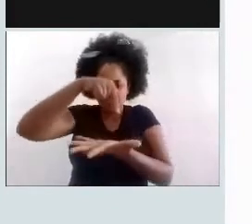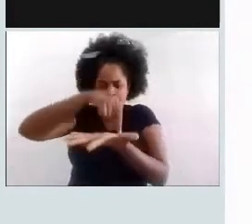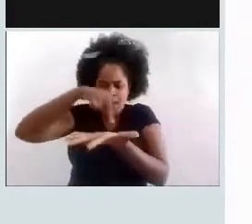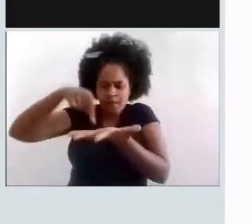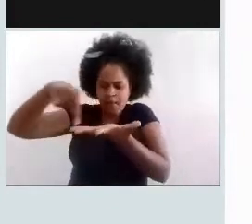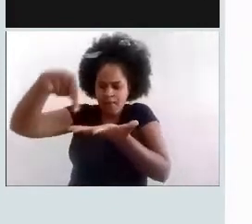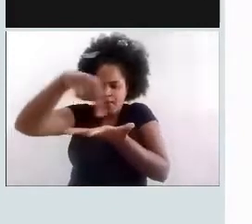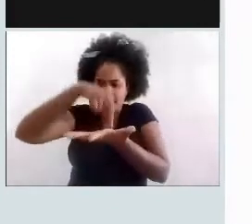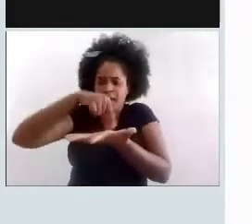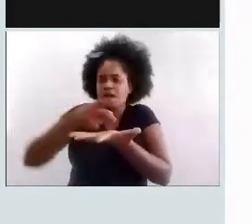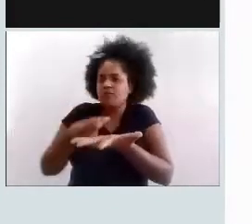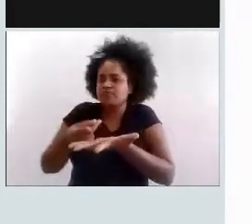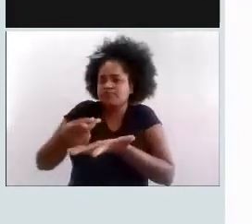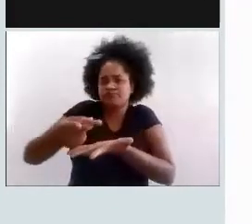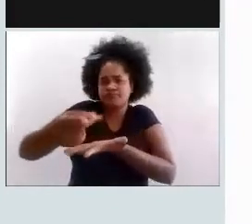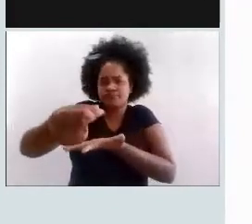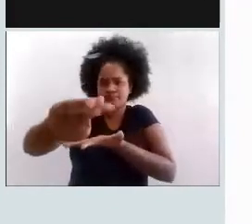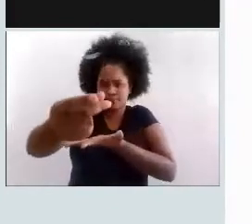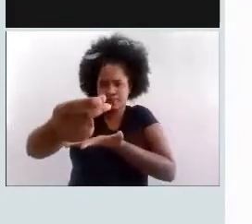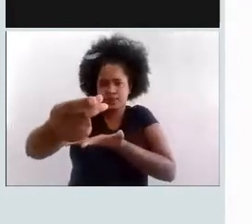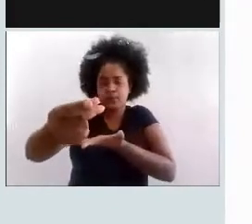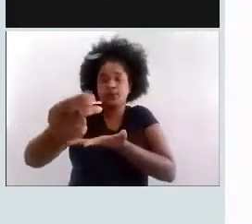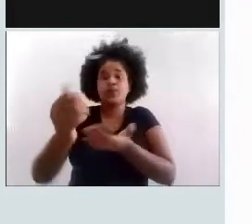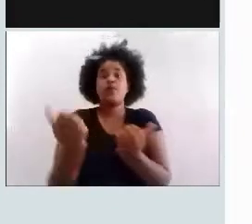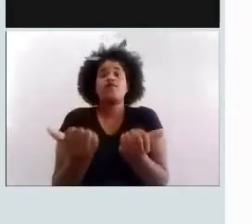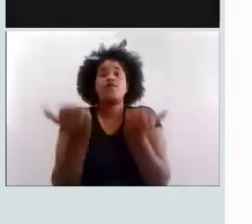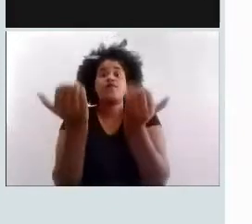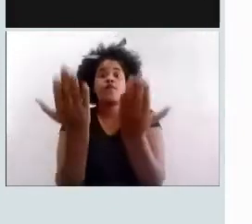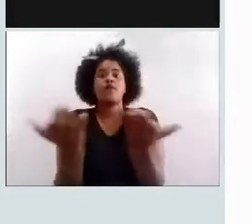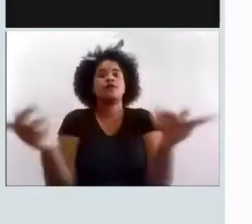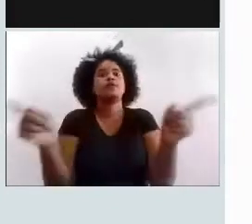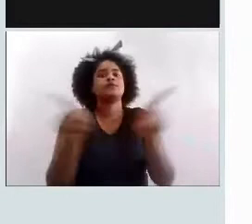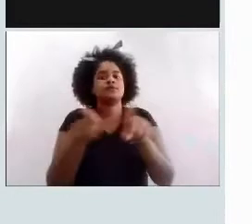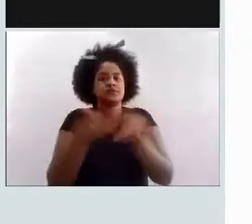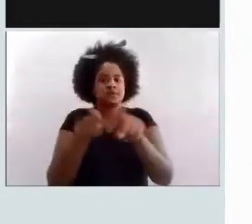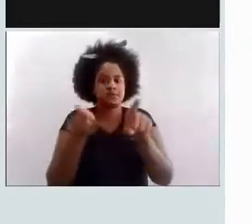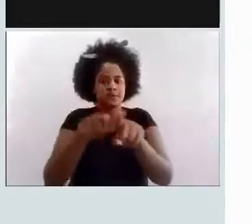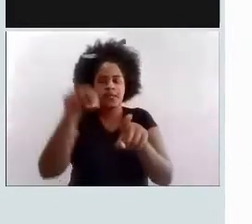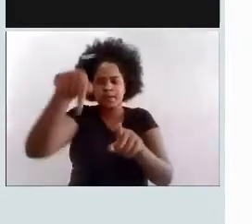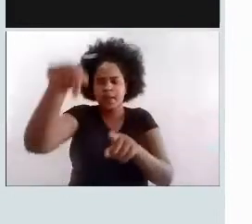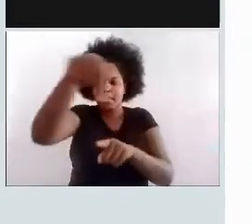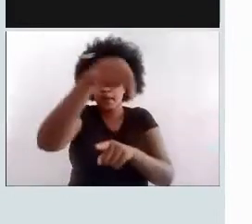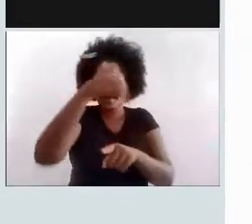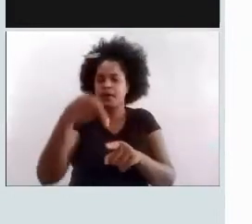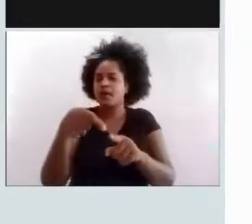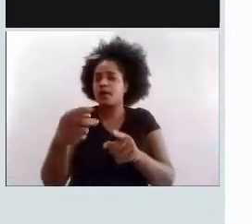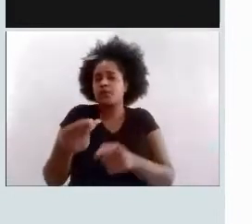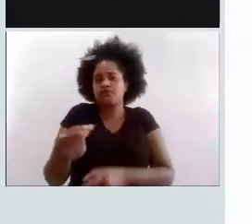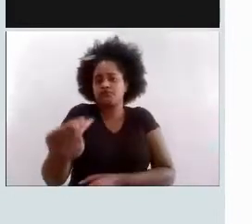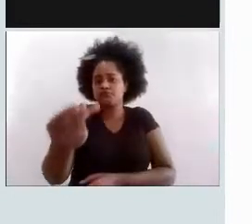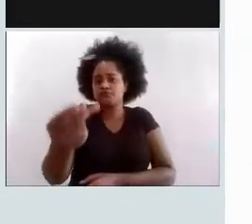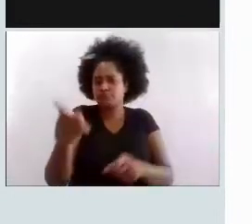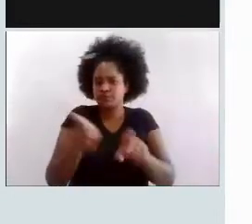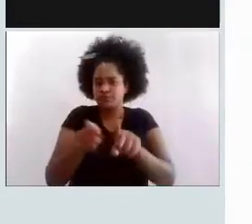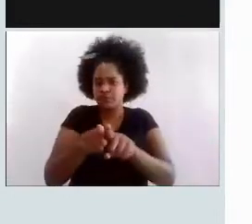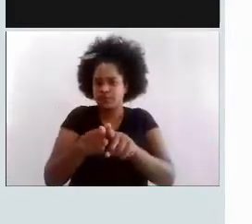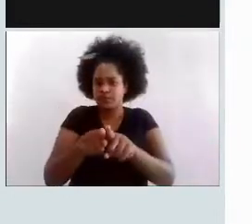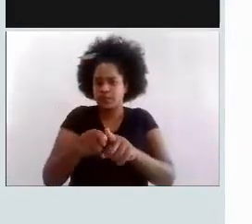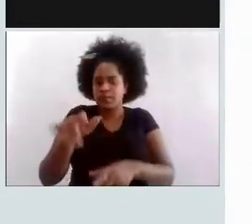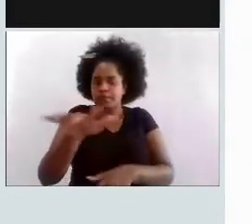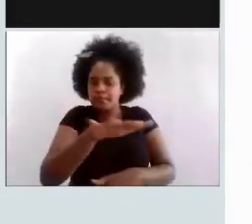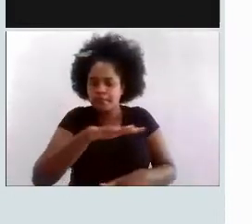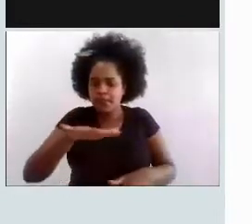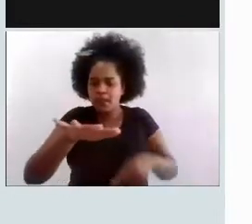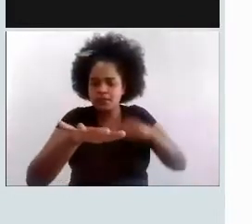ponto, ele contém tudo, mas o plano, ele contém tudo, Mas fora